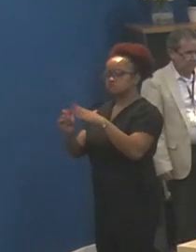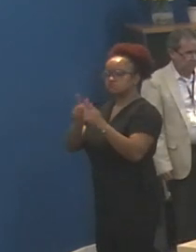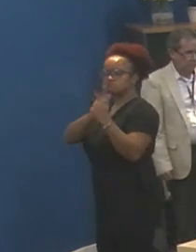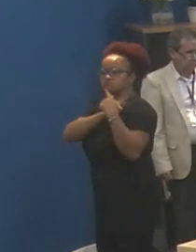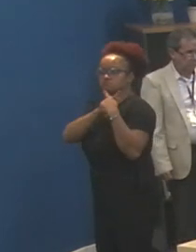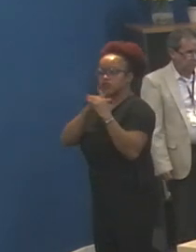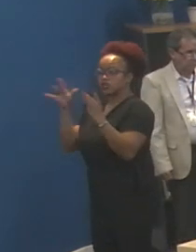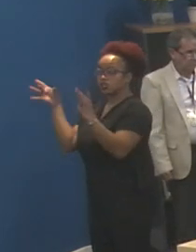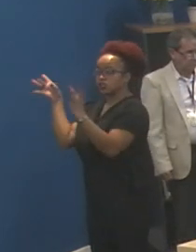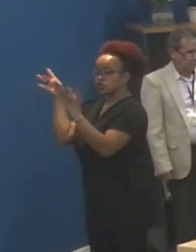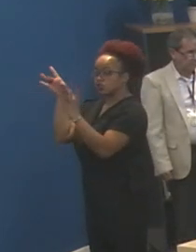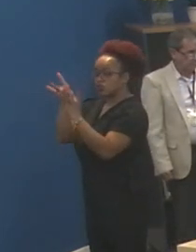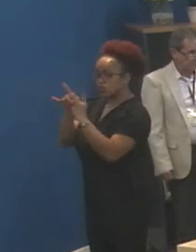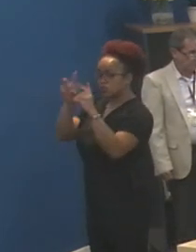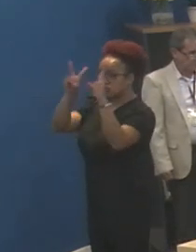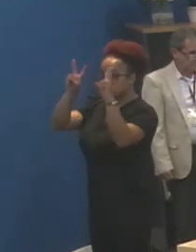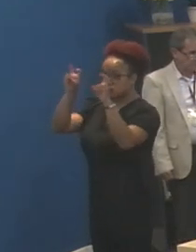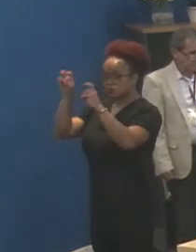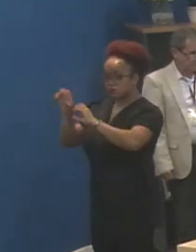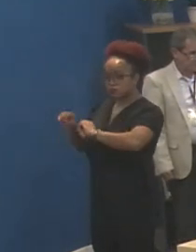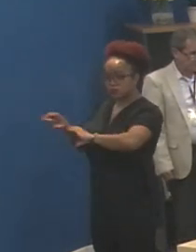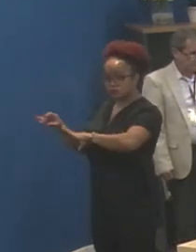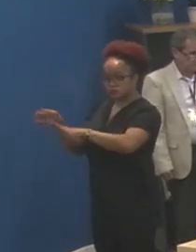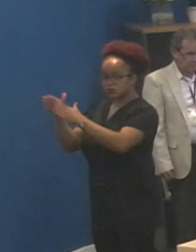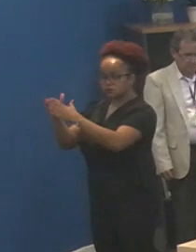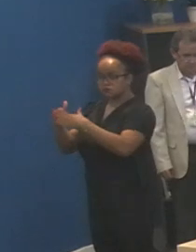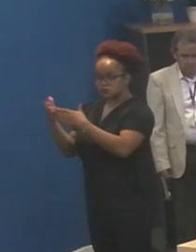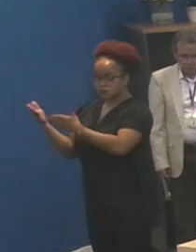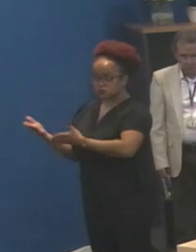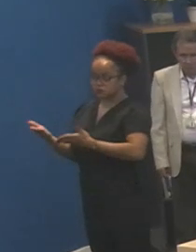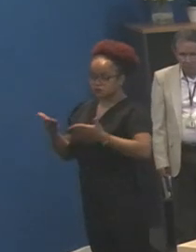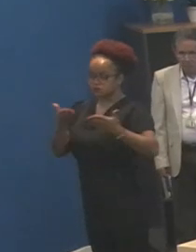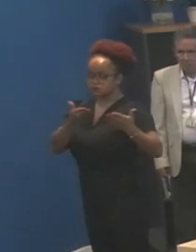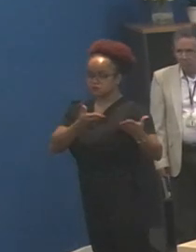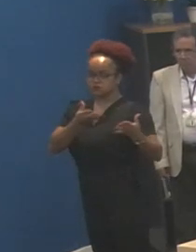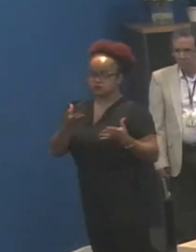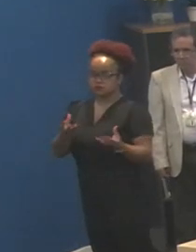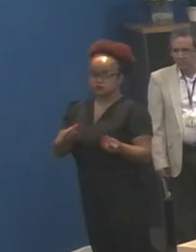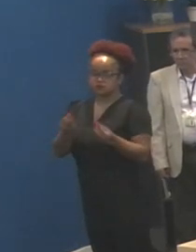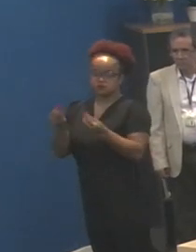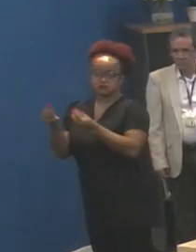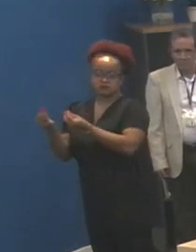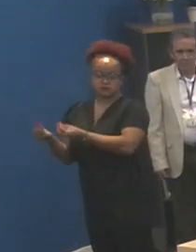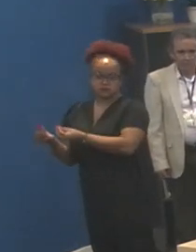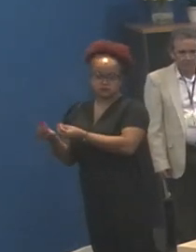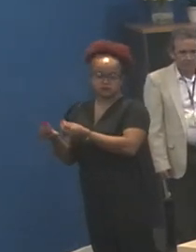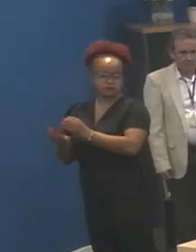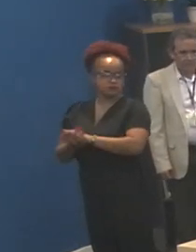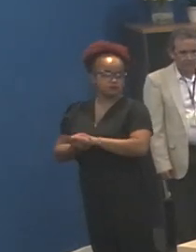com a temática educacional, por favor, pode vir aqui. Eu vou,